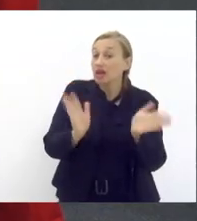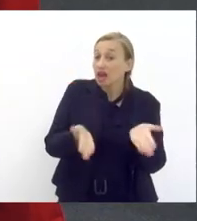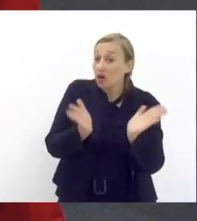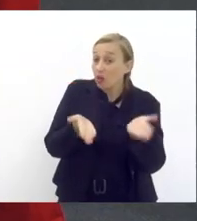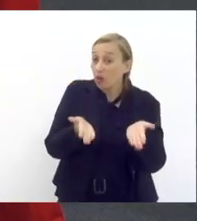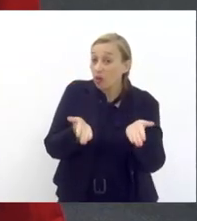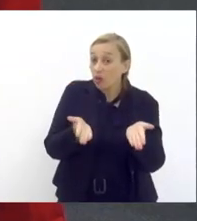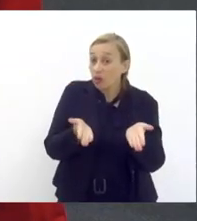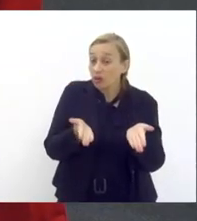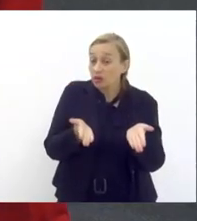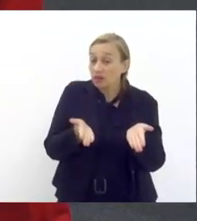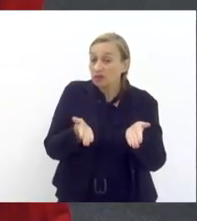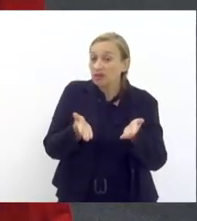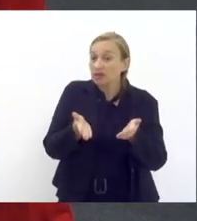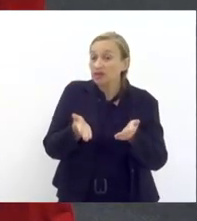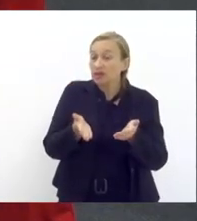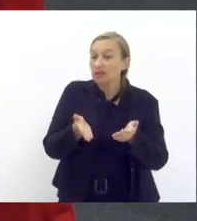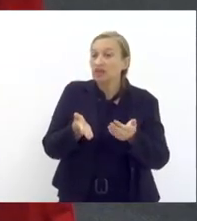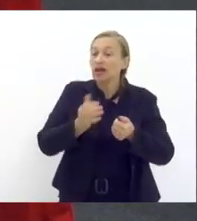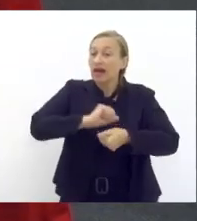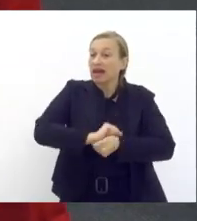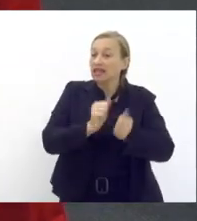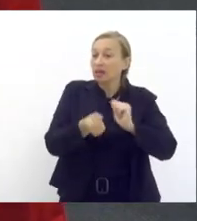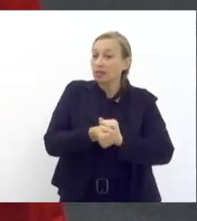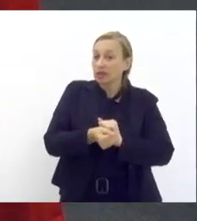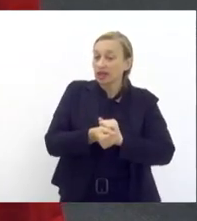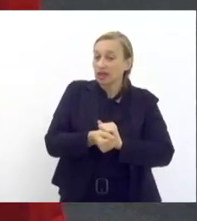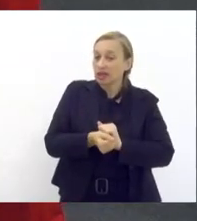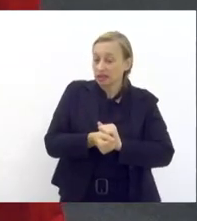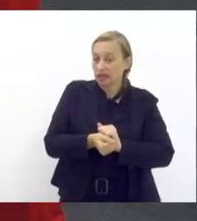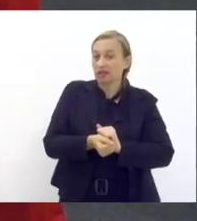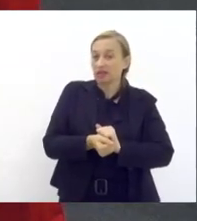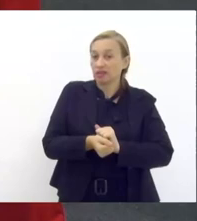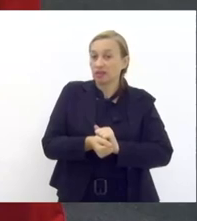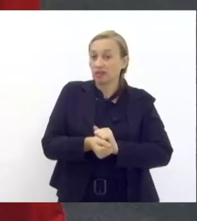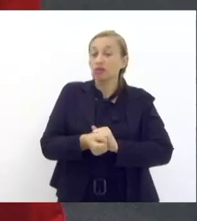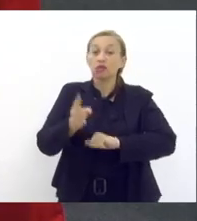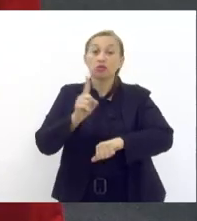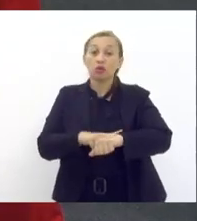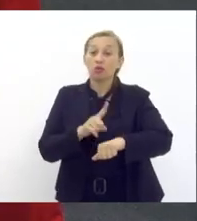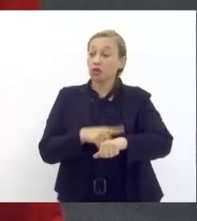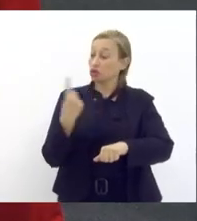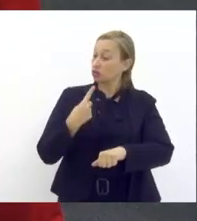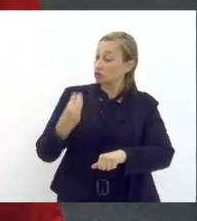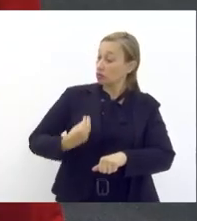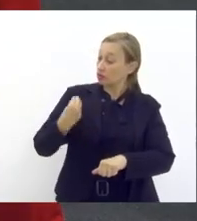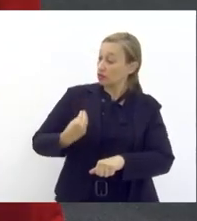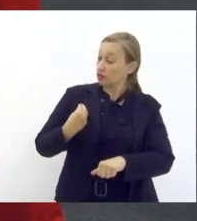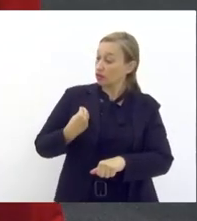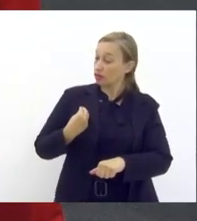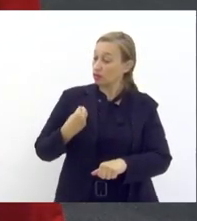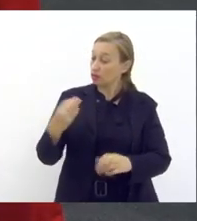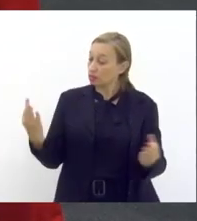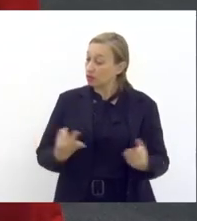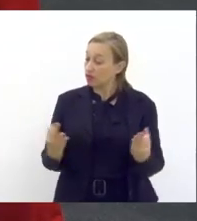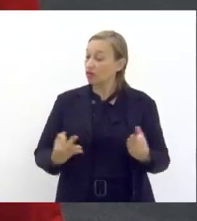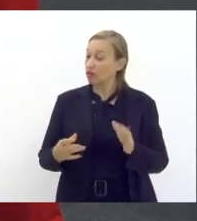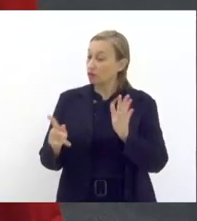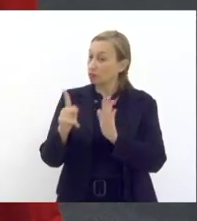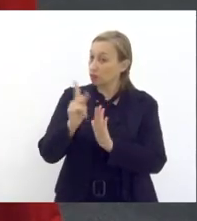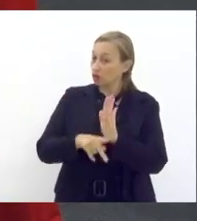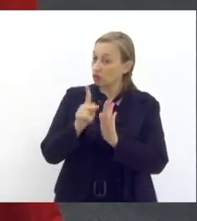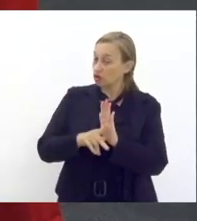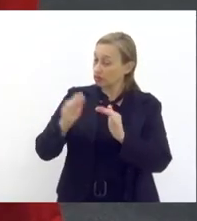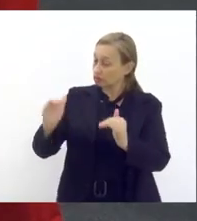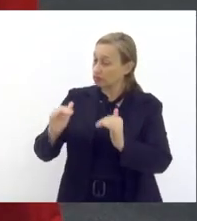ser atualizada, ampliada e contextualizada com excelente projeto de Vossa Excelência.